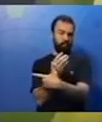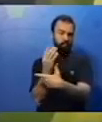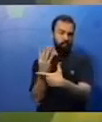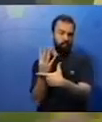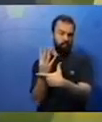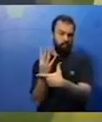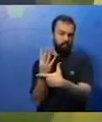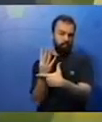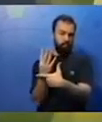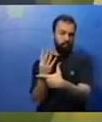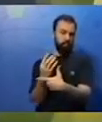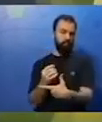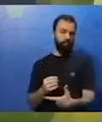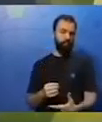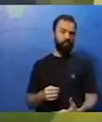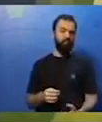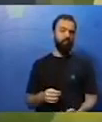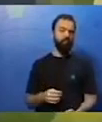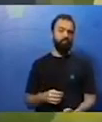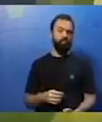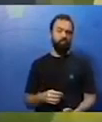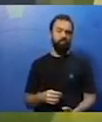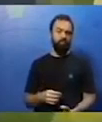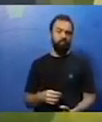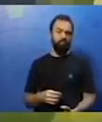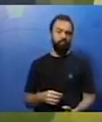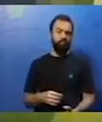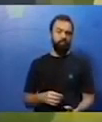3 dividido por 4,